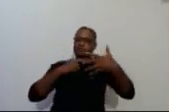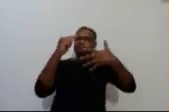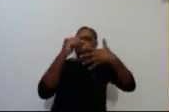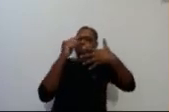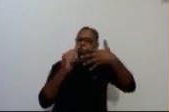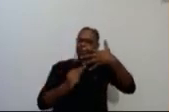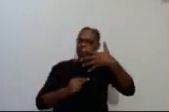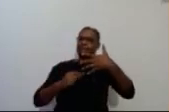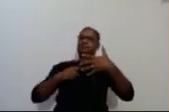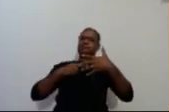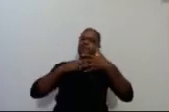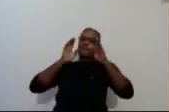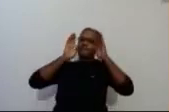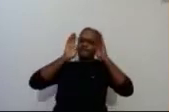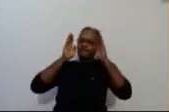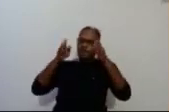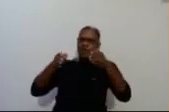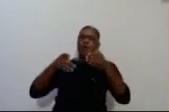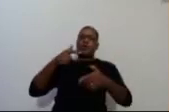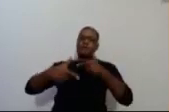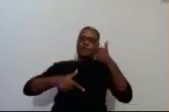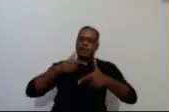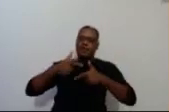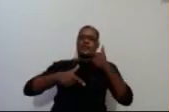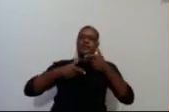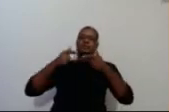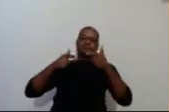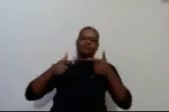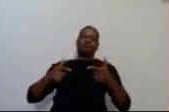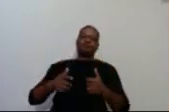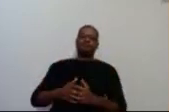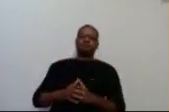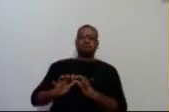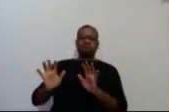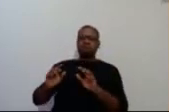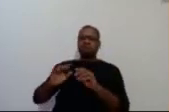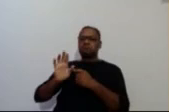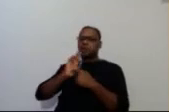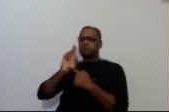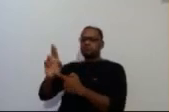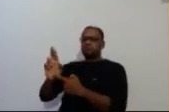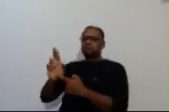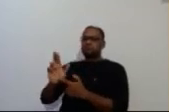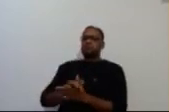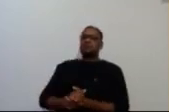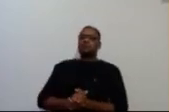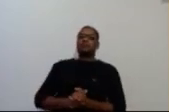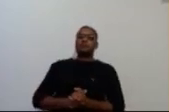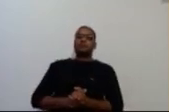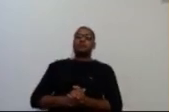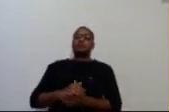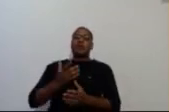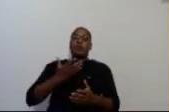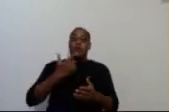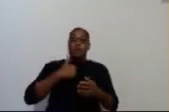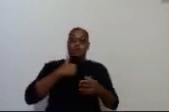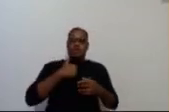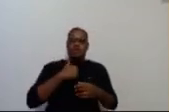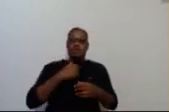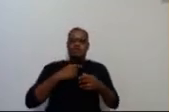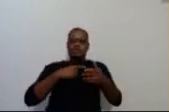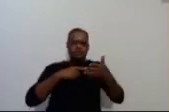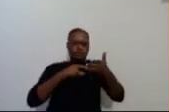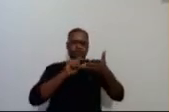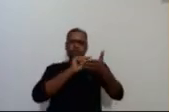Sim. Não sei se eu consegui responder. Perfeito. Eu vou ler algumas colocações aqui, não são perguntas. A Leia Felberg Soares, de Santa